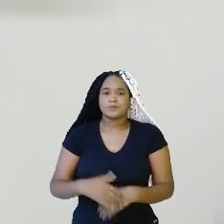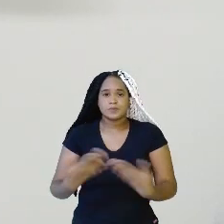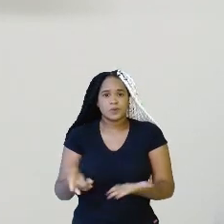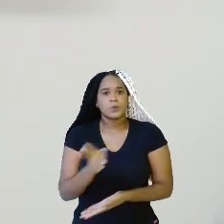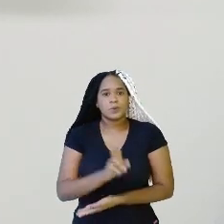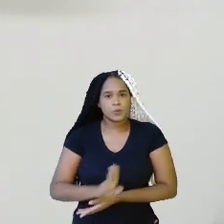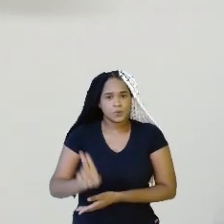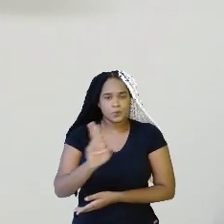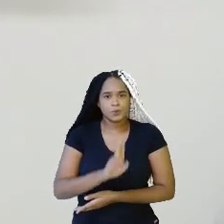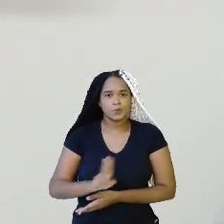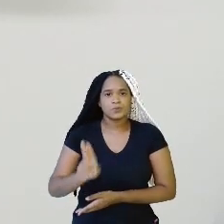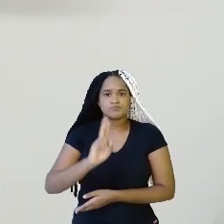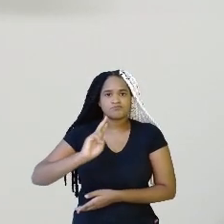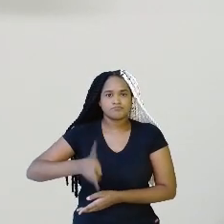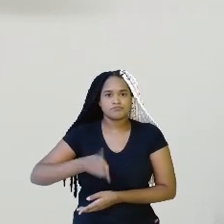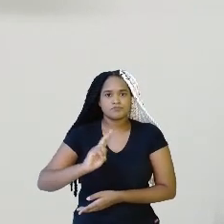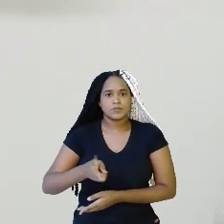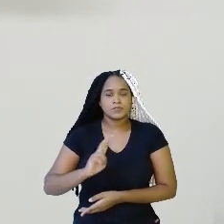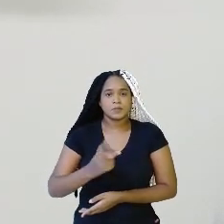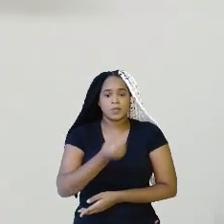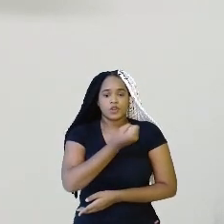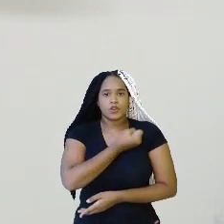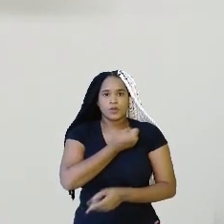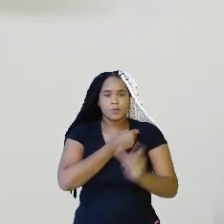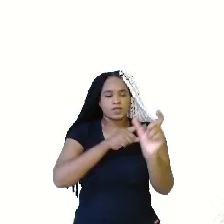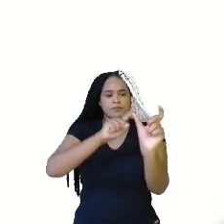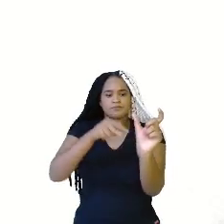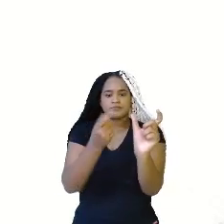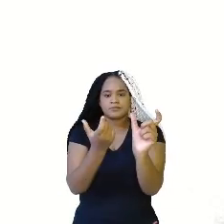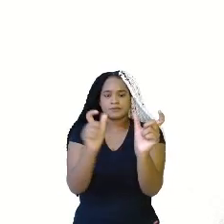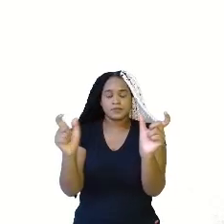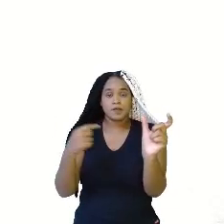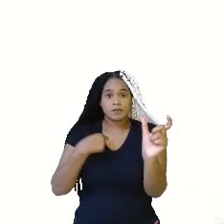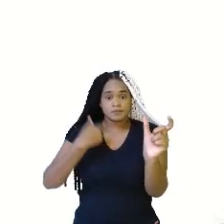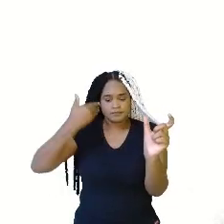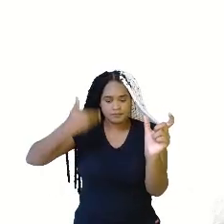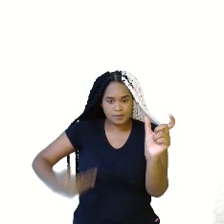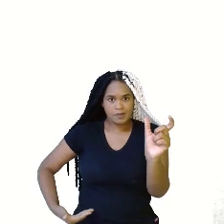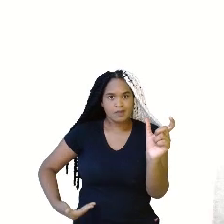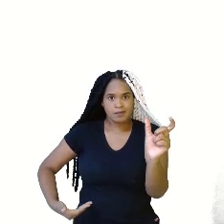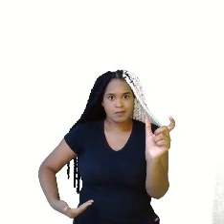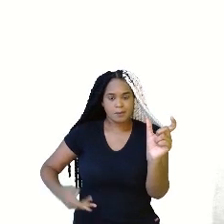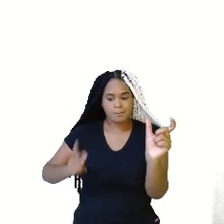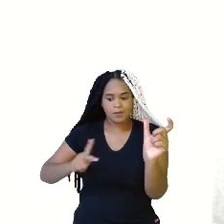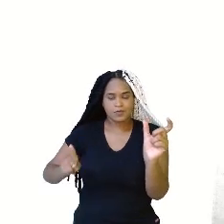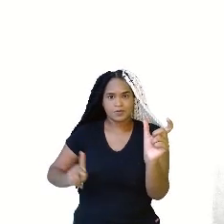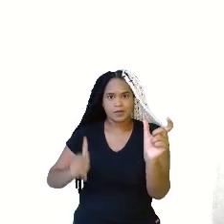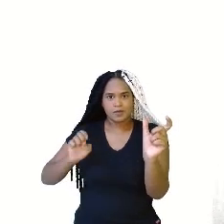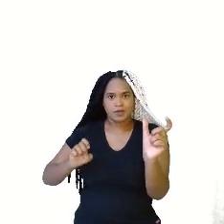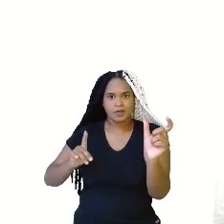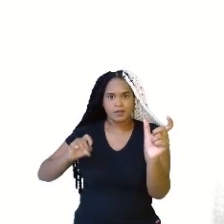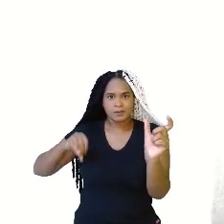gente utiliza os números decimais. Eu, a professora Kedma, tenho